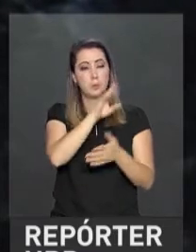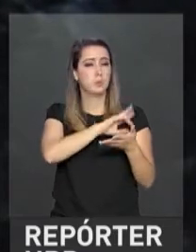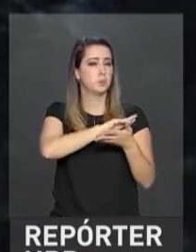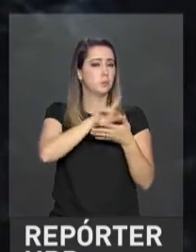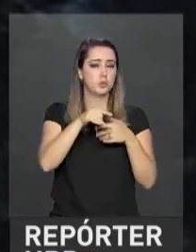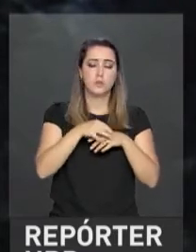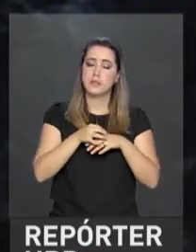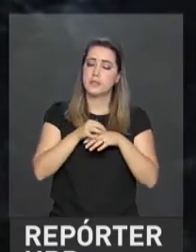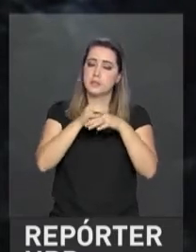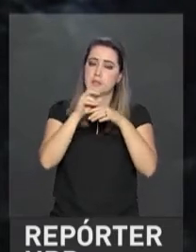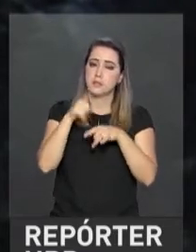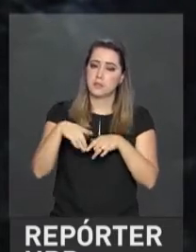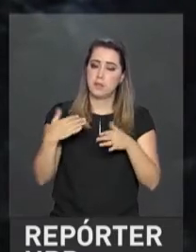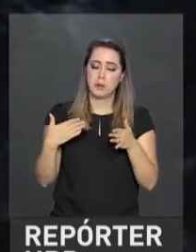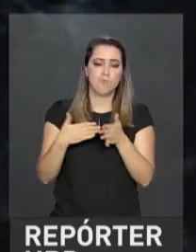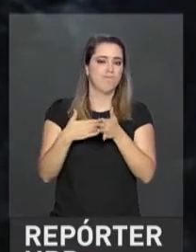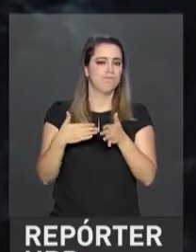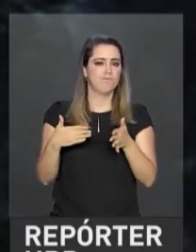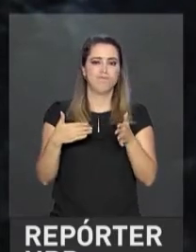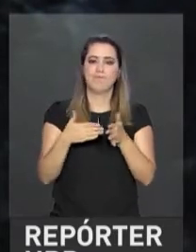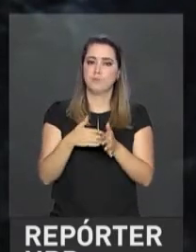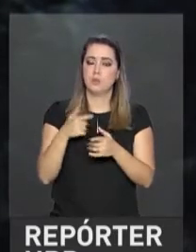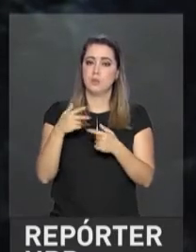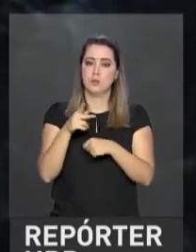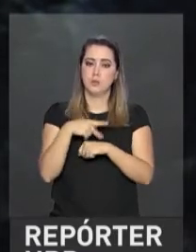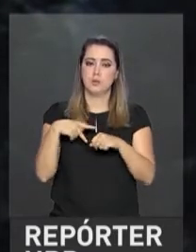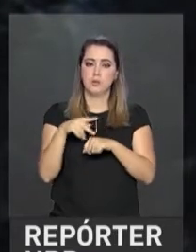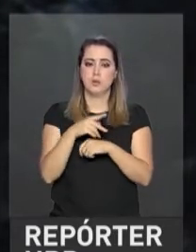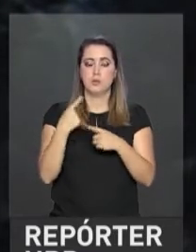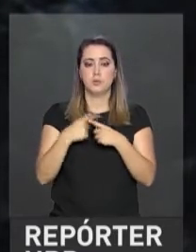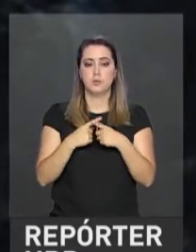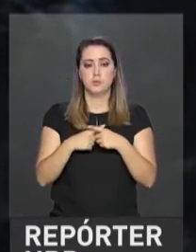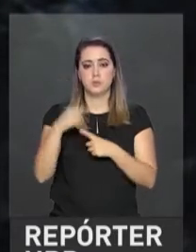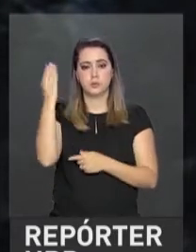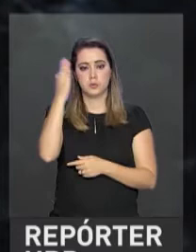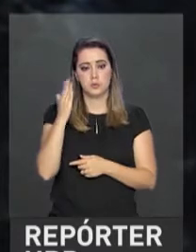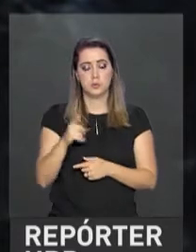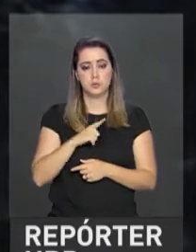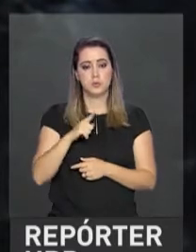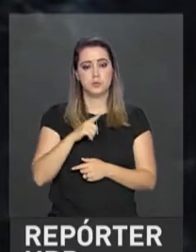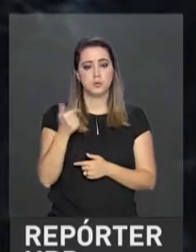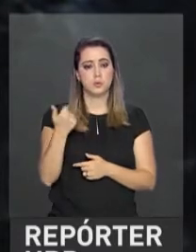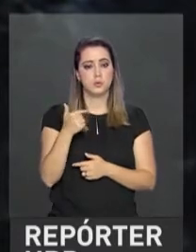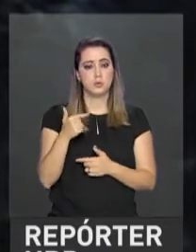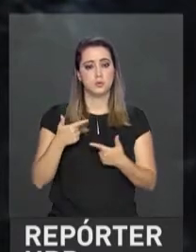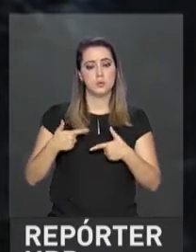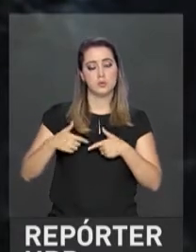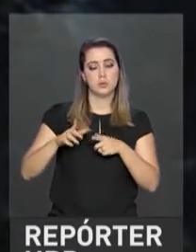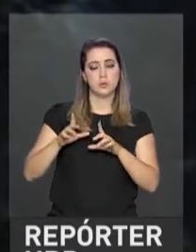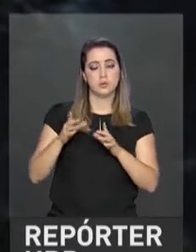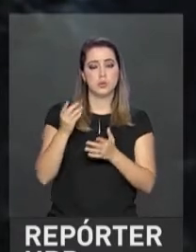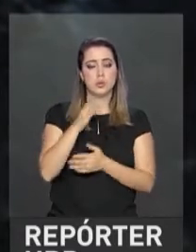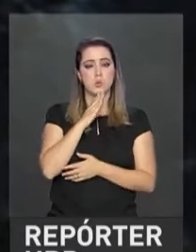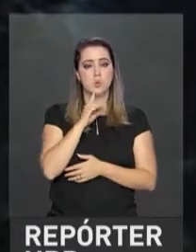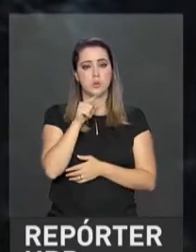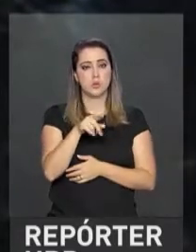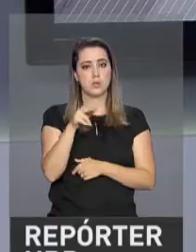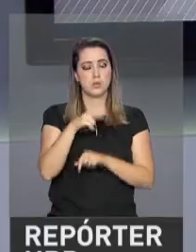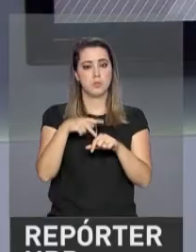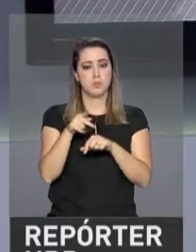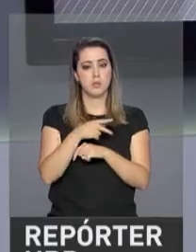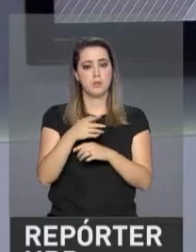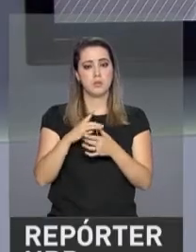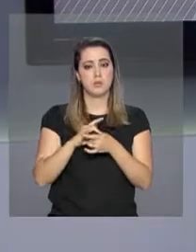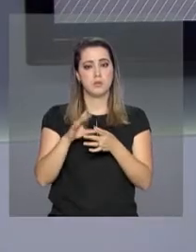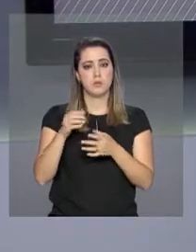carnes que são impedidas hoje entrar nesse país em função do brasil ainda não ter sido reconhecido um país livre de febre